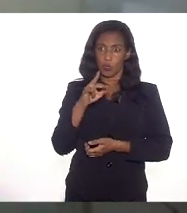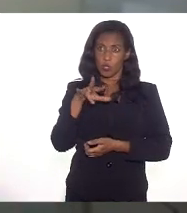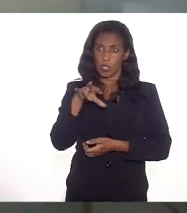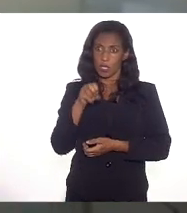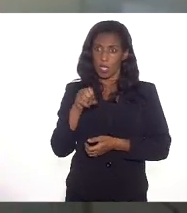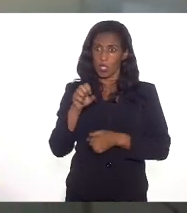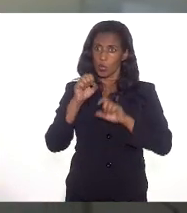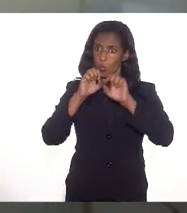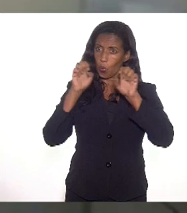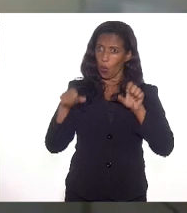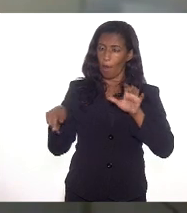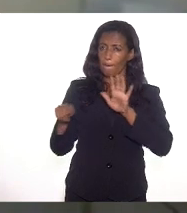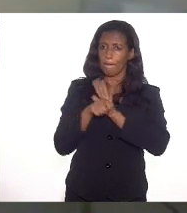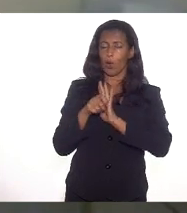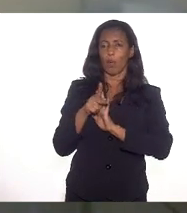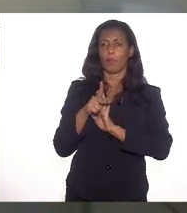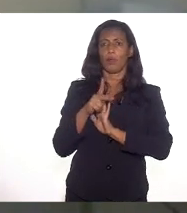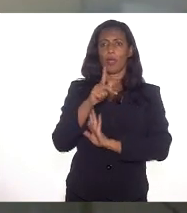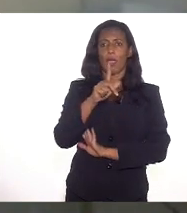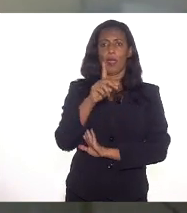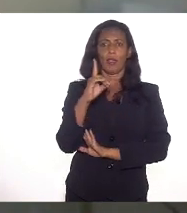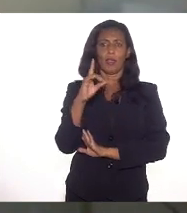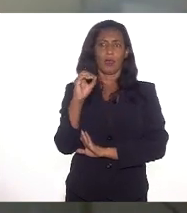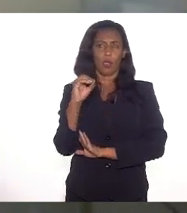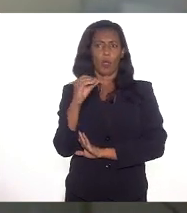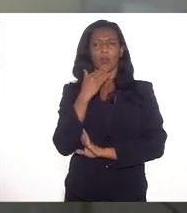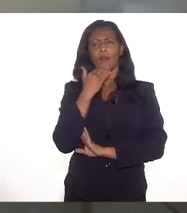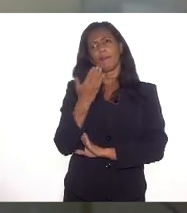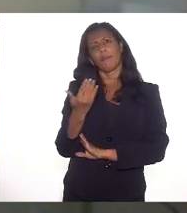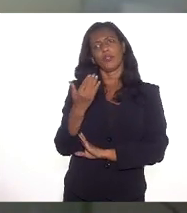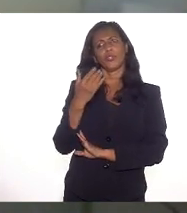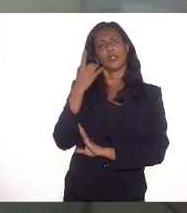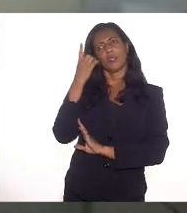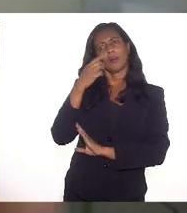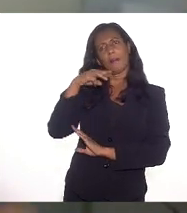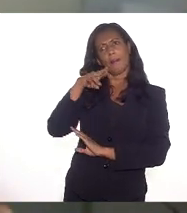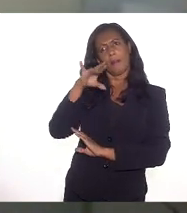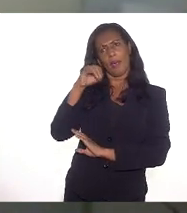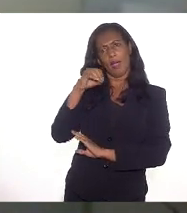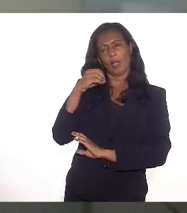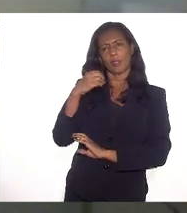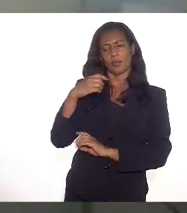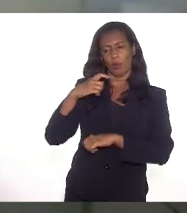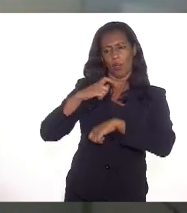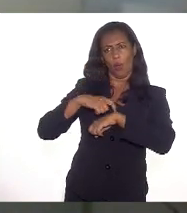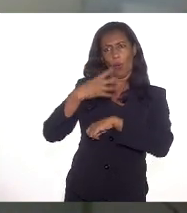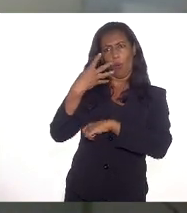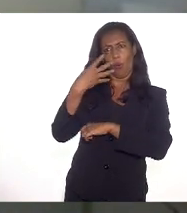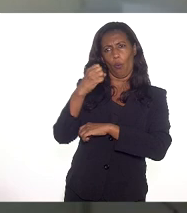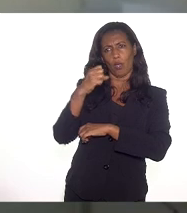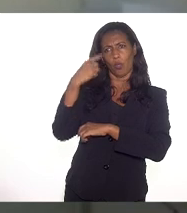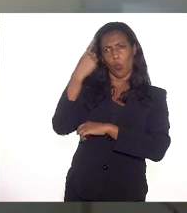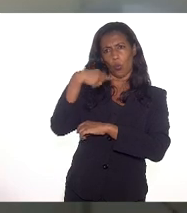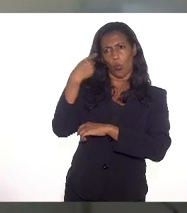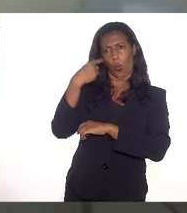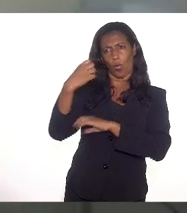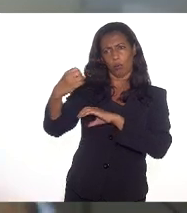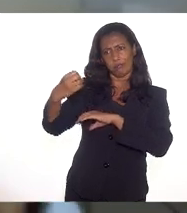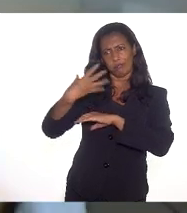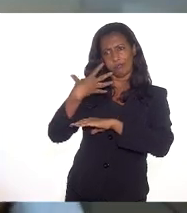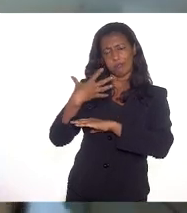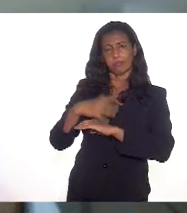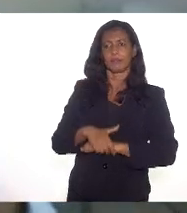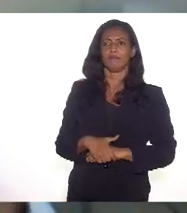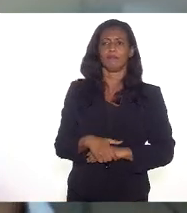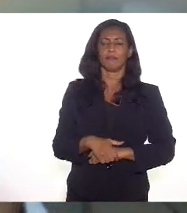da LDO. Então, eu queria pedir ao deputado Max se ele pode encaminhar a sugestão nas próximas 48 horas, porque eu acho que isso vai entrar na